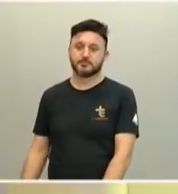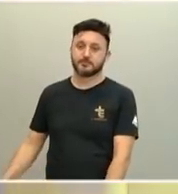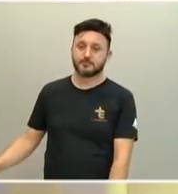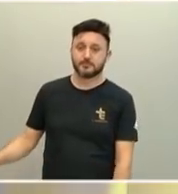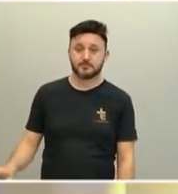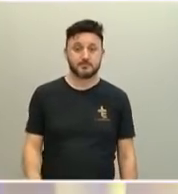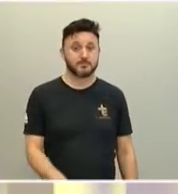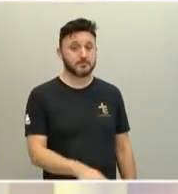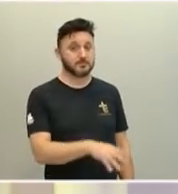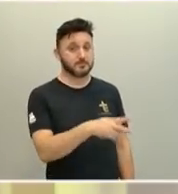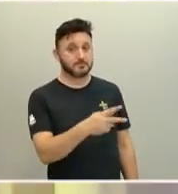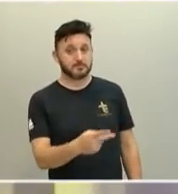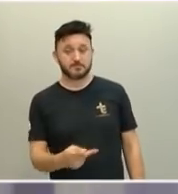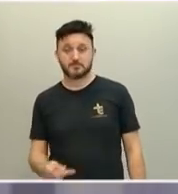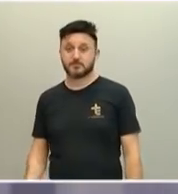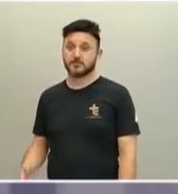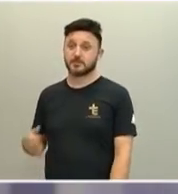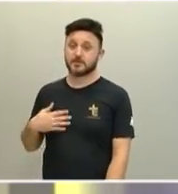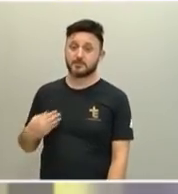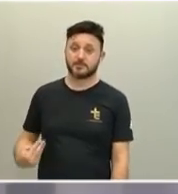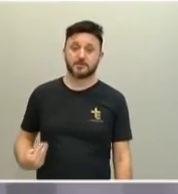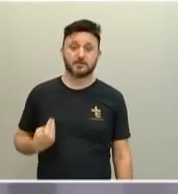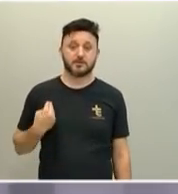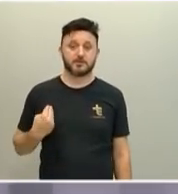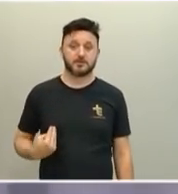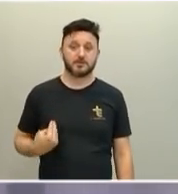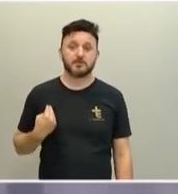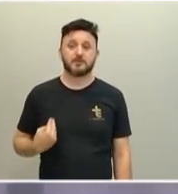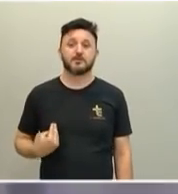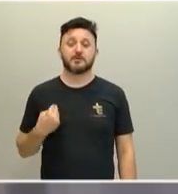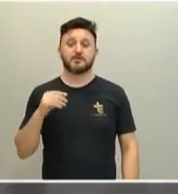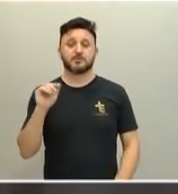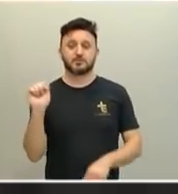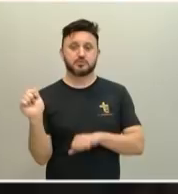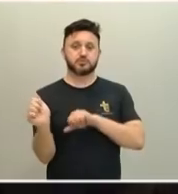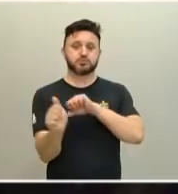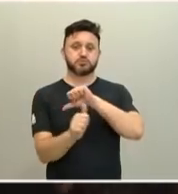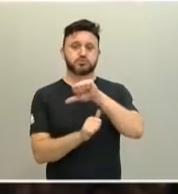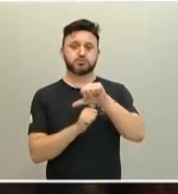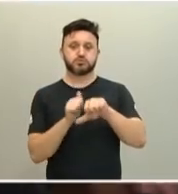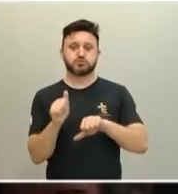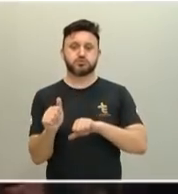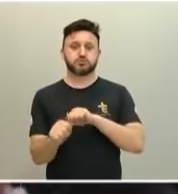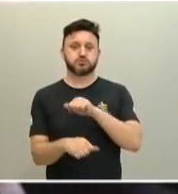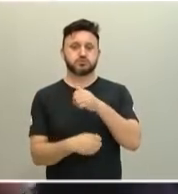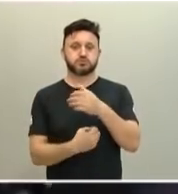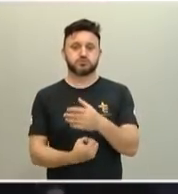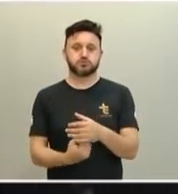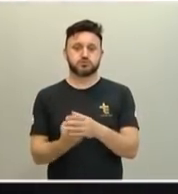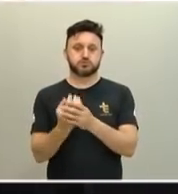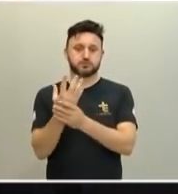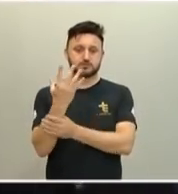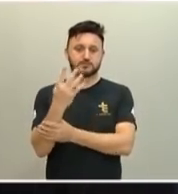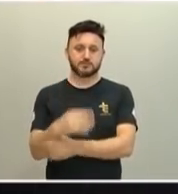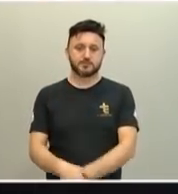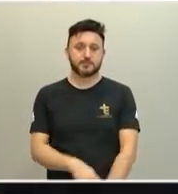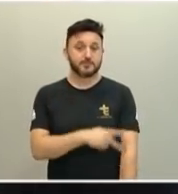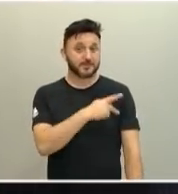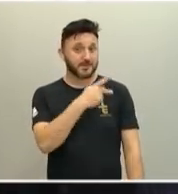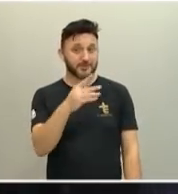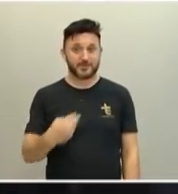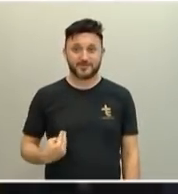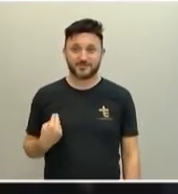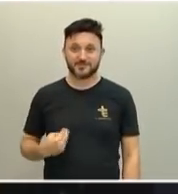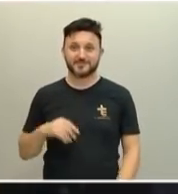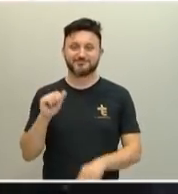sua casa florirá. O seu deserto florirá. O seu deserto, o